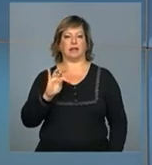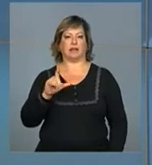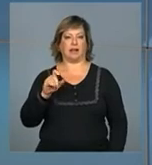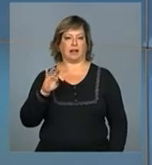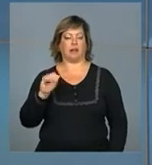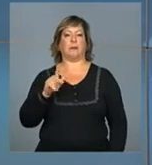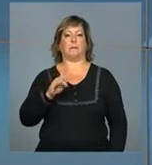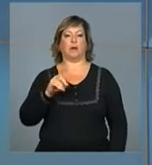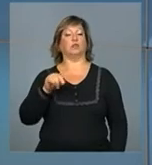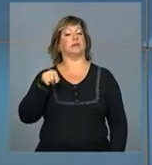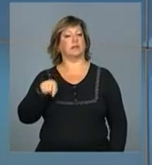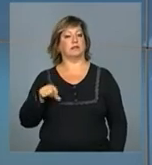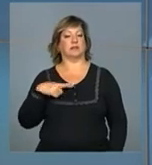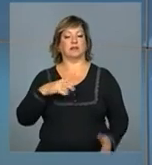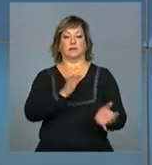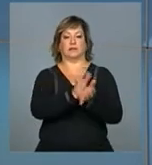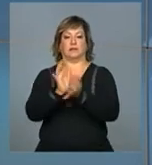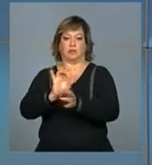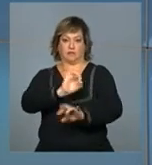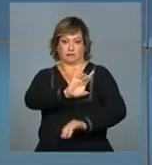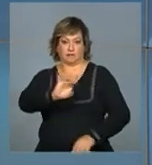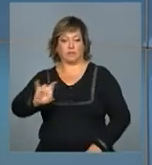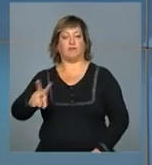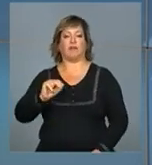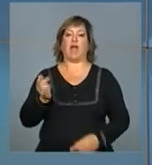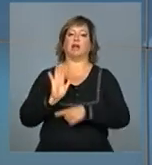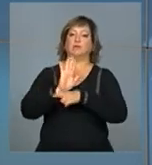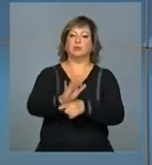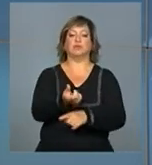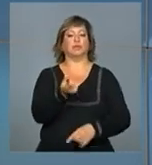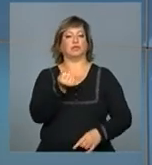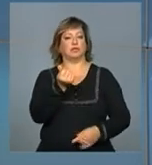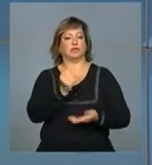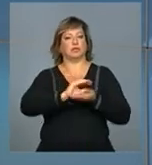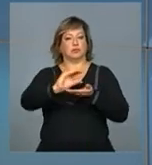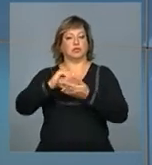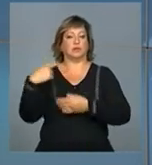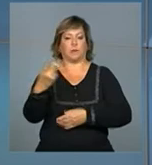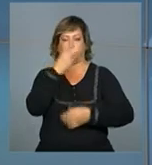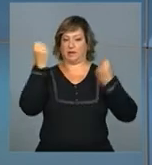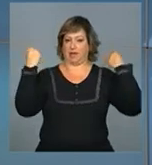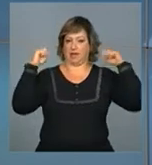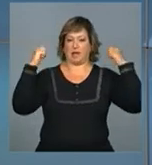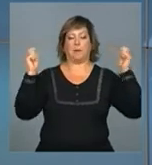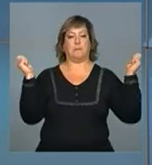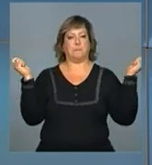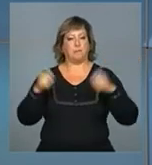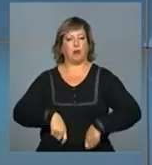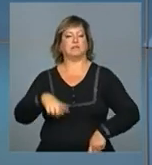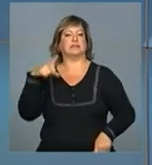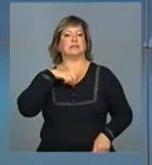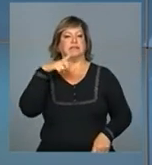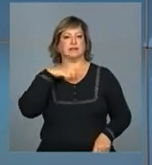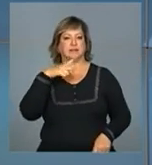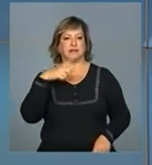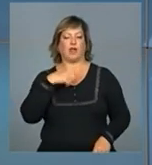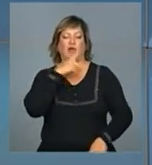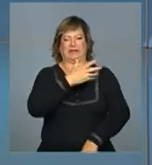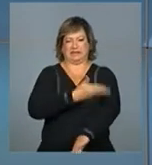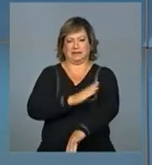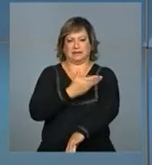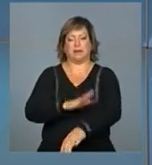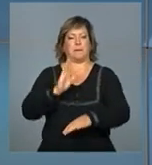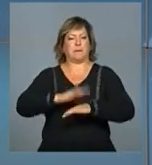destinado a modalidades individuais, vai dar auxílio financeiro para que os atletas possam se dedicar aos treinos e conquistar